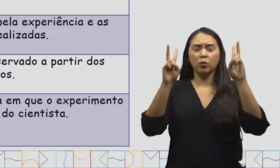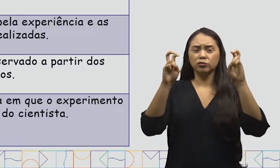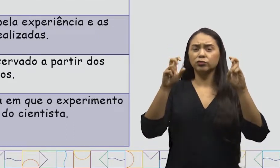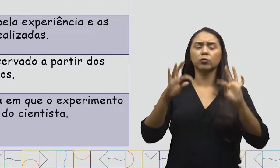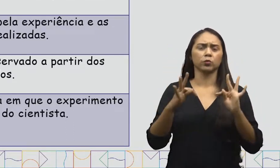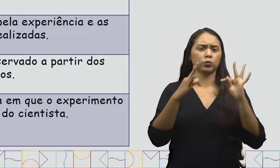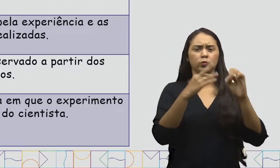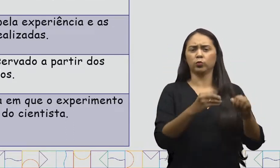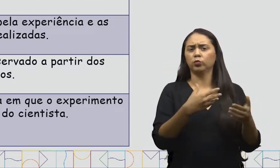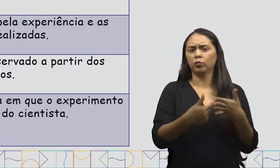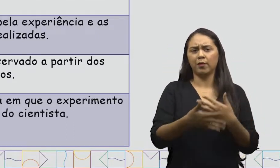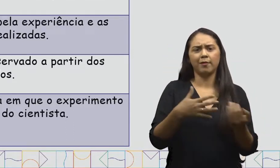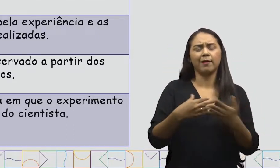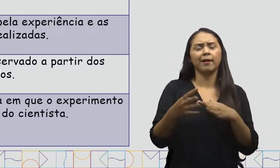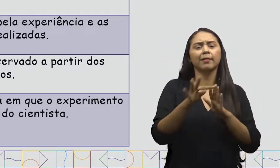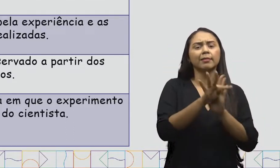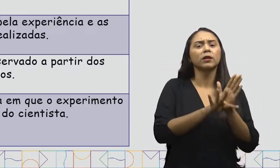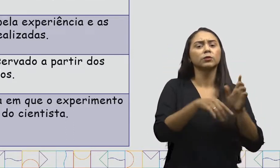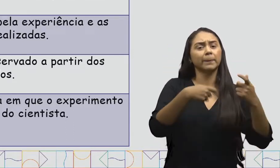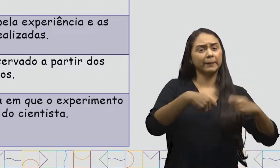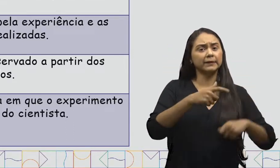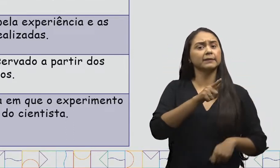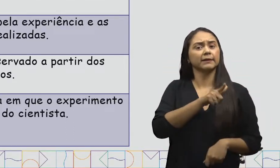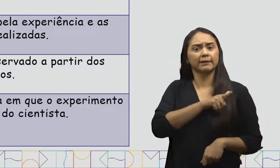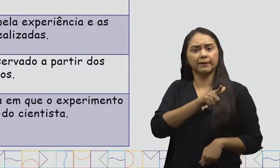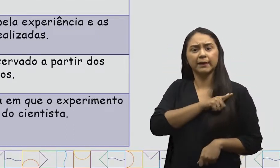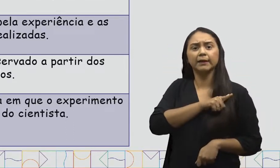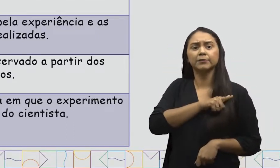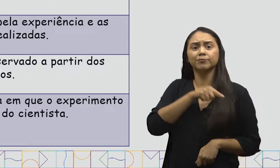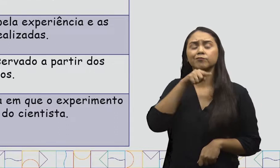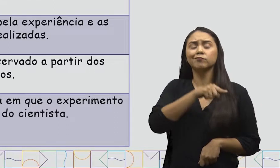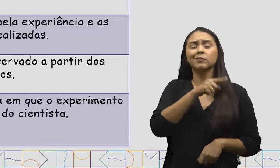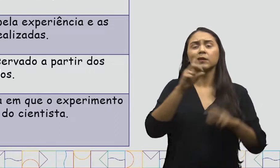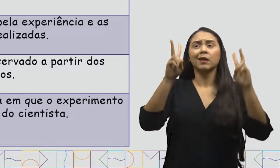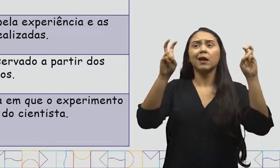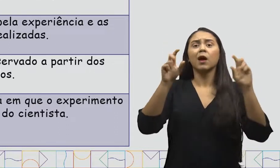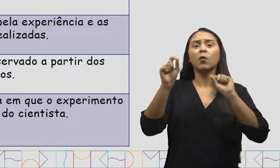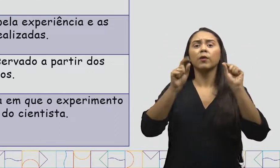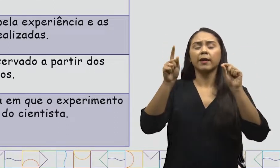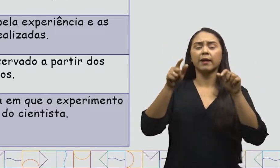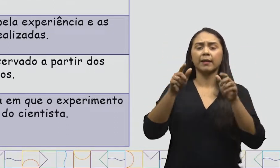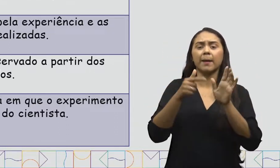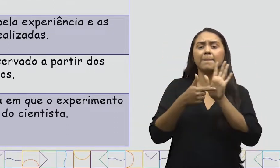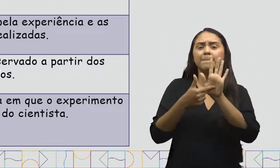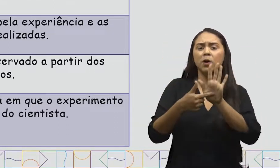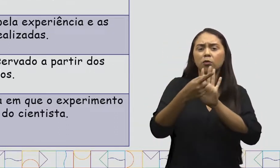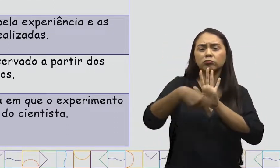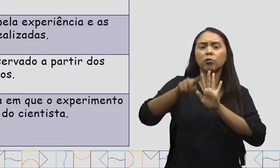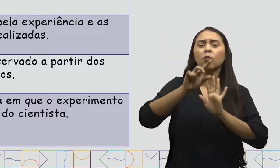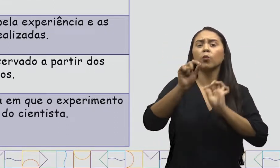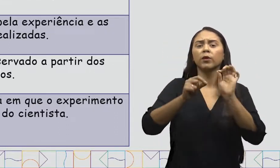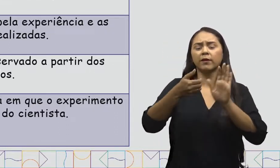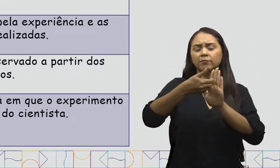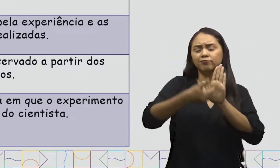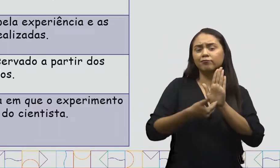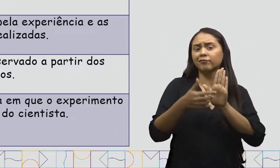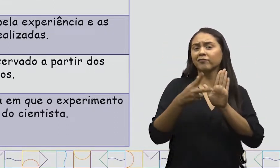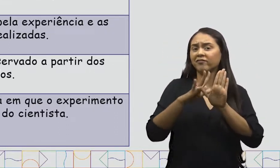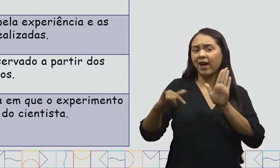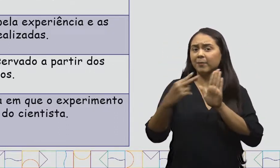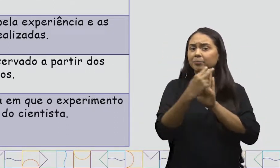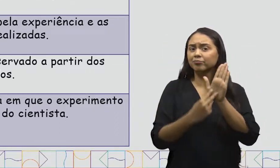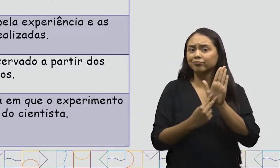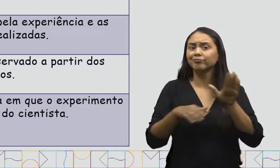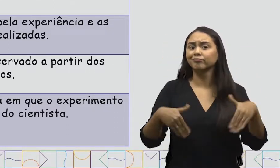O título aparece no início do texto e serve para enunciar o que o leitor lerá na sequência.